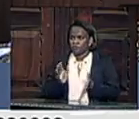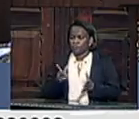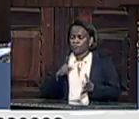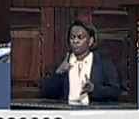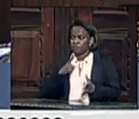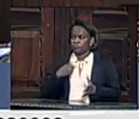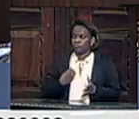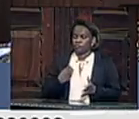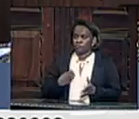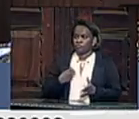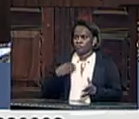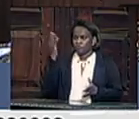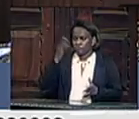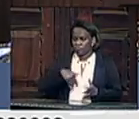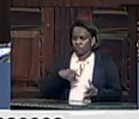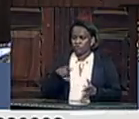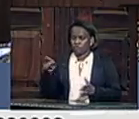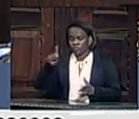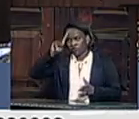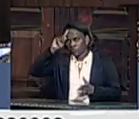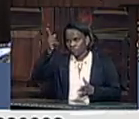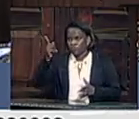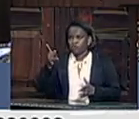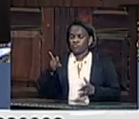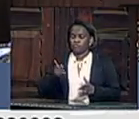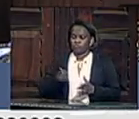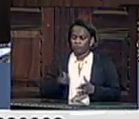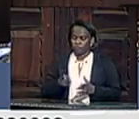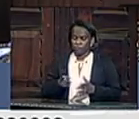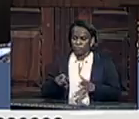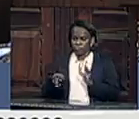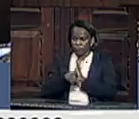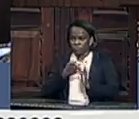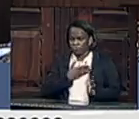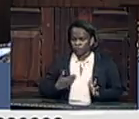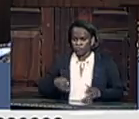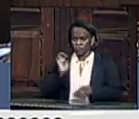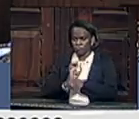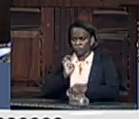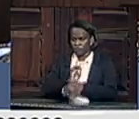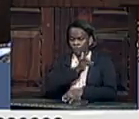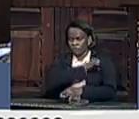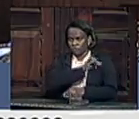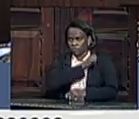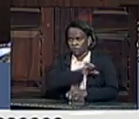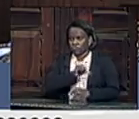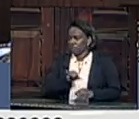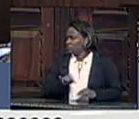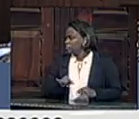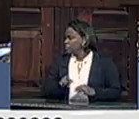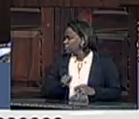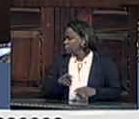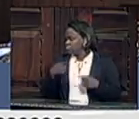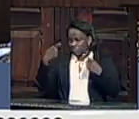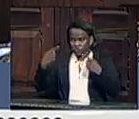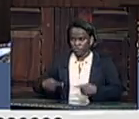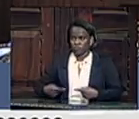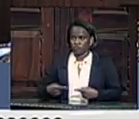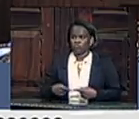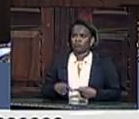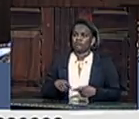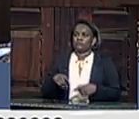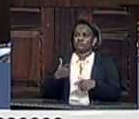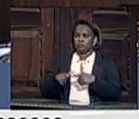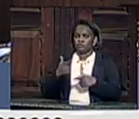marcado as iniciativas do governo do Estado do Rio de Janeiro no enfrentamento